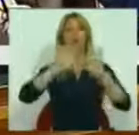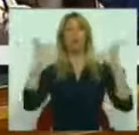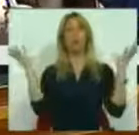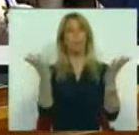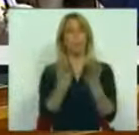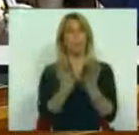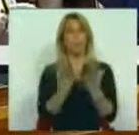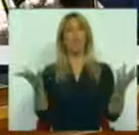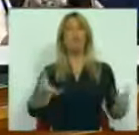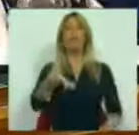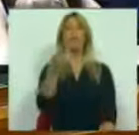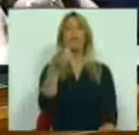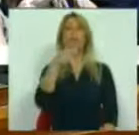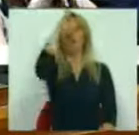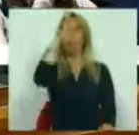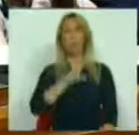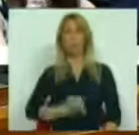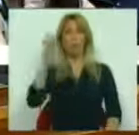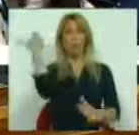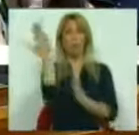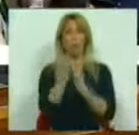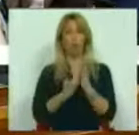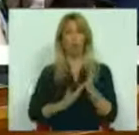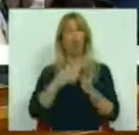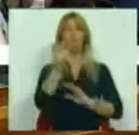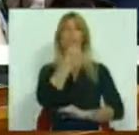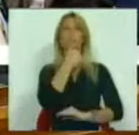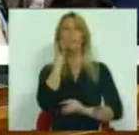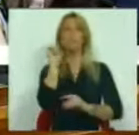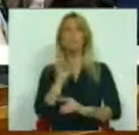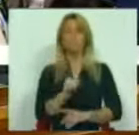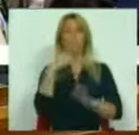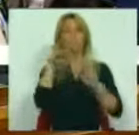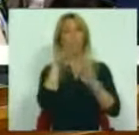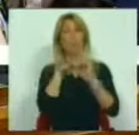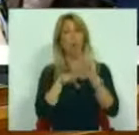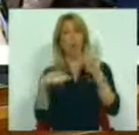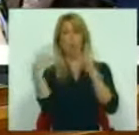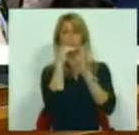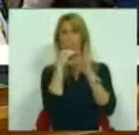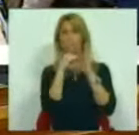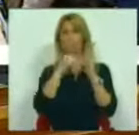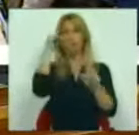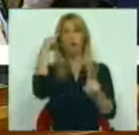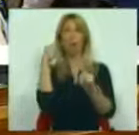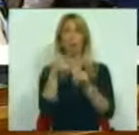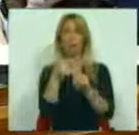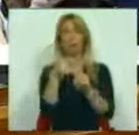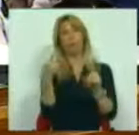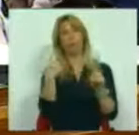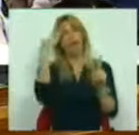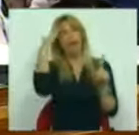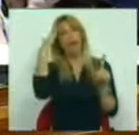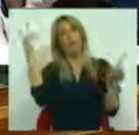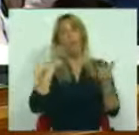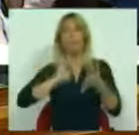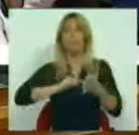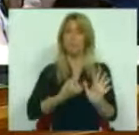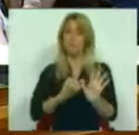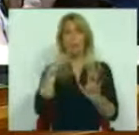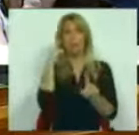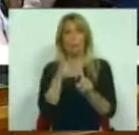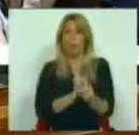o 19º Governo Constitucional estabeleceu no respectivo programa, como objetivo que considerou